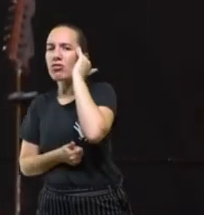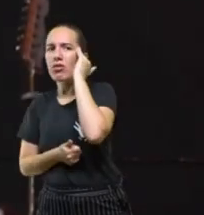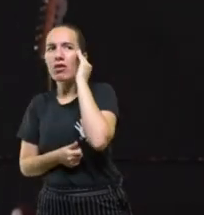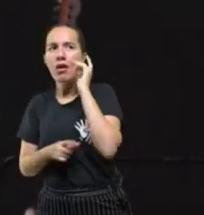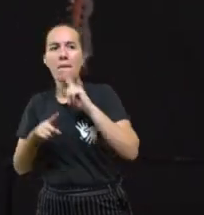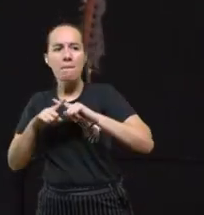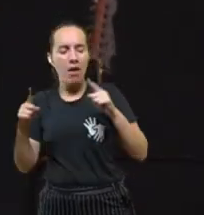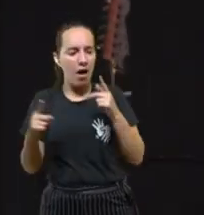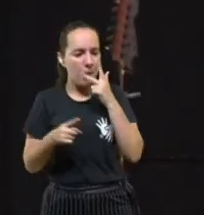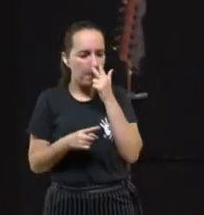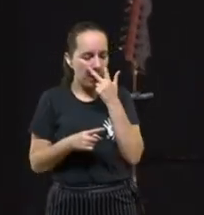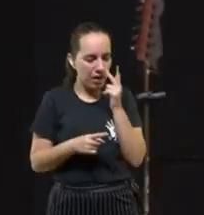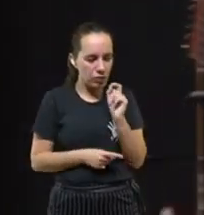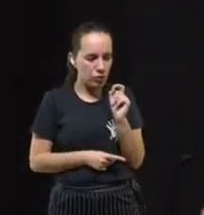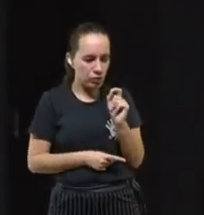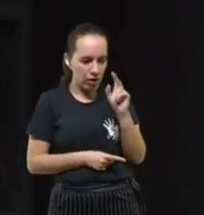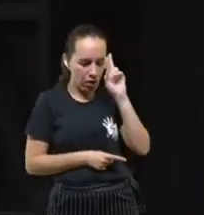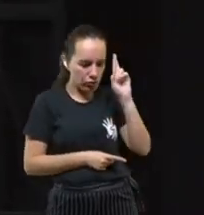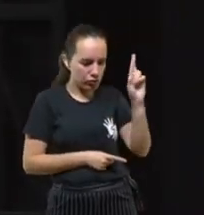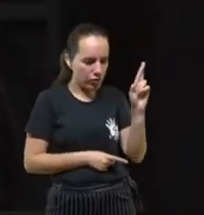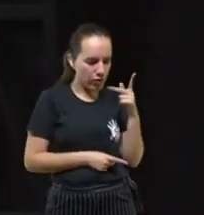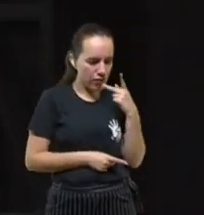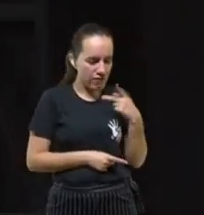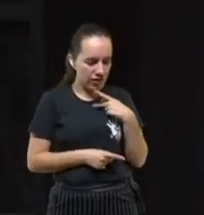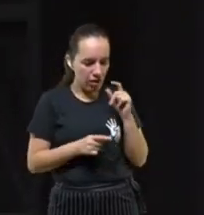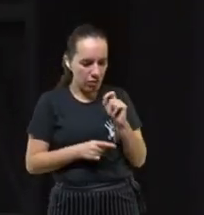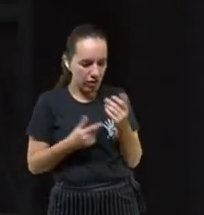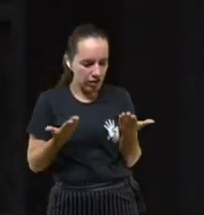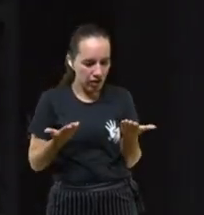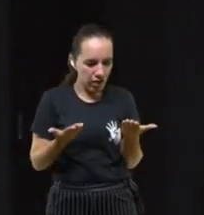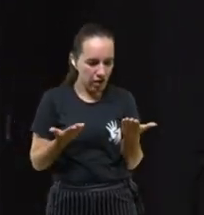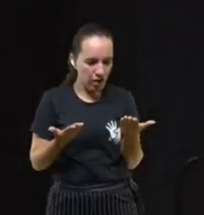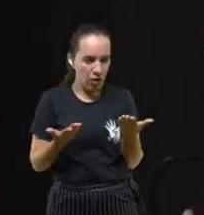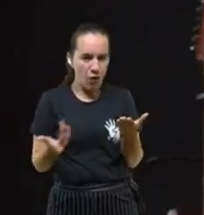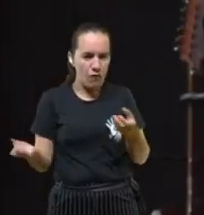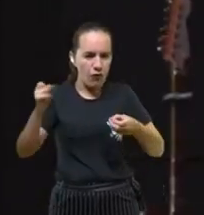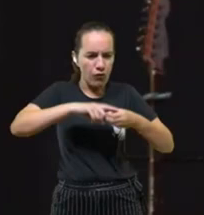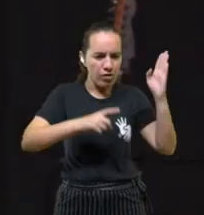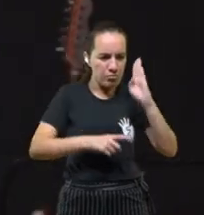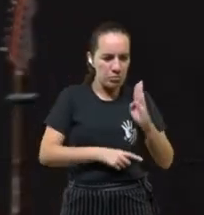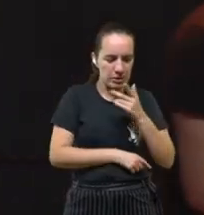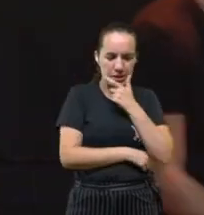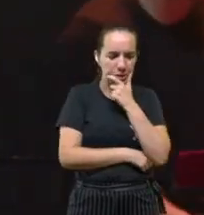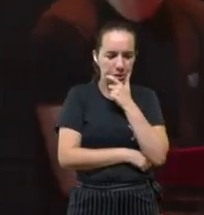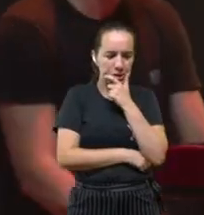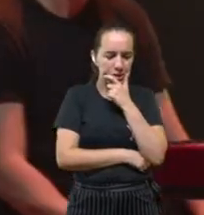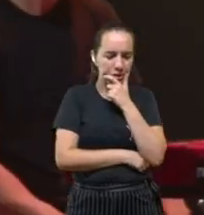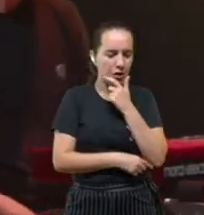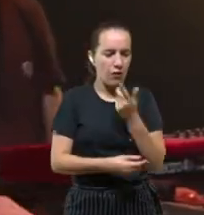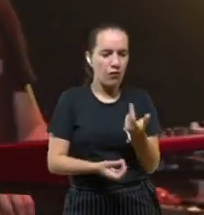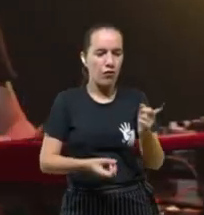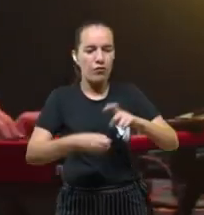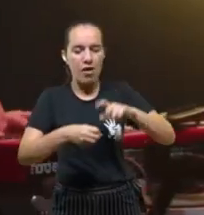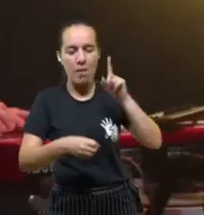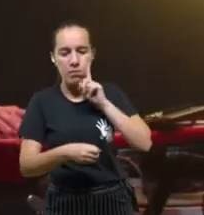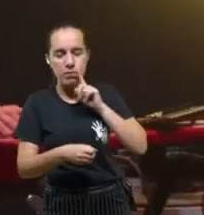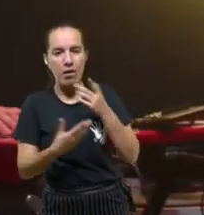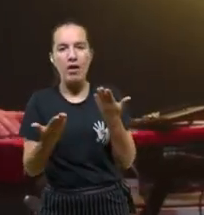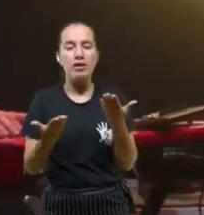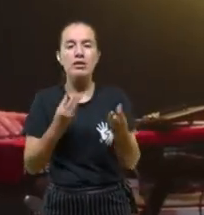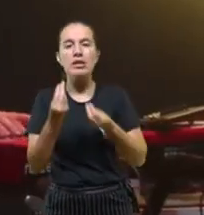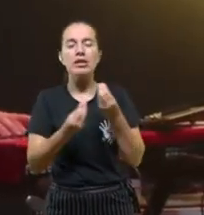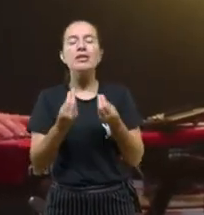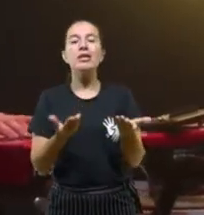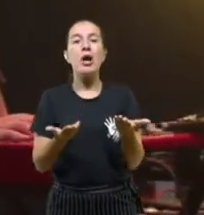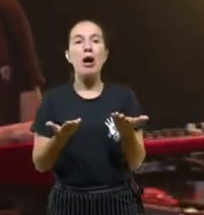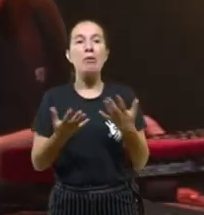agora parece que o Senhor não vai me levar de volta para o Brasil. Então está falando. E eu encontrei um tempo